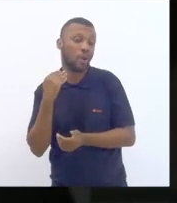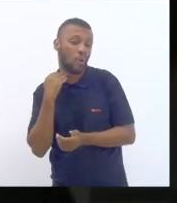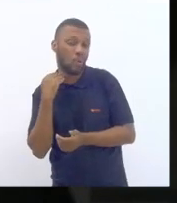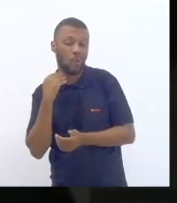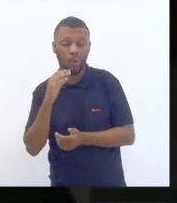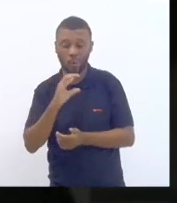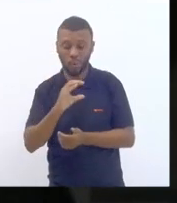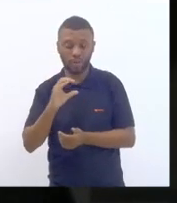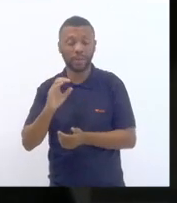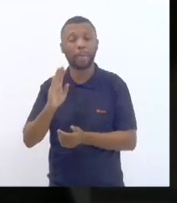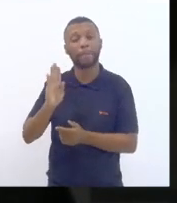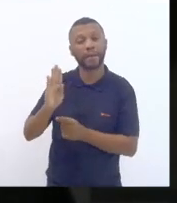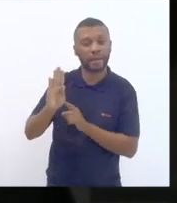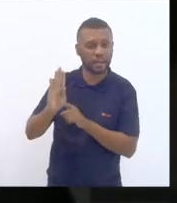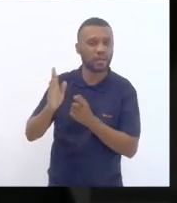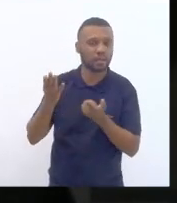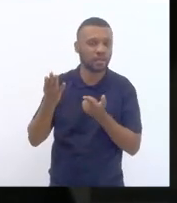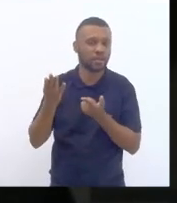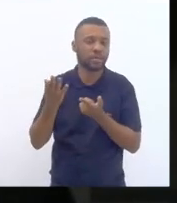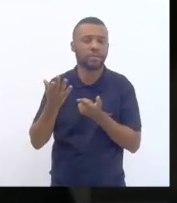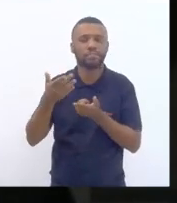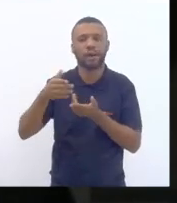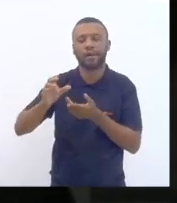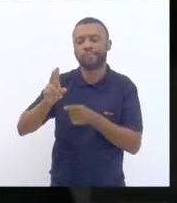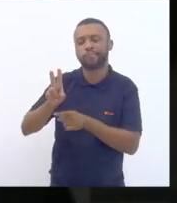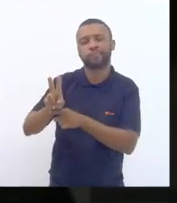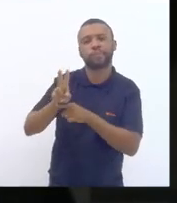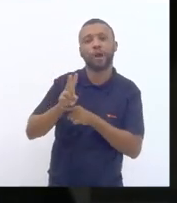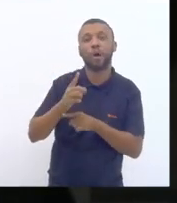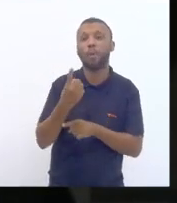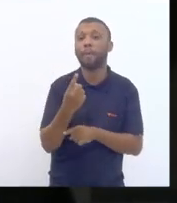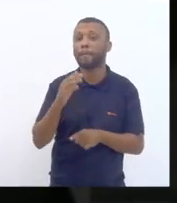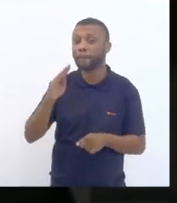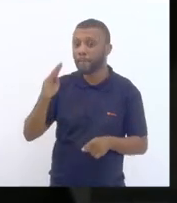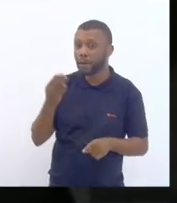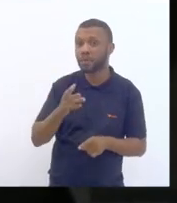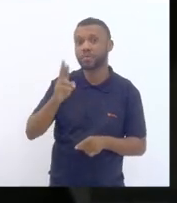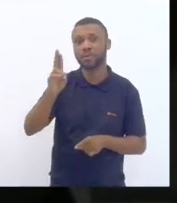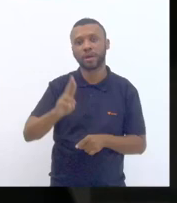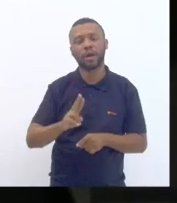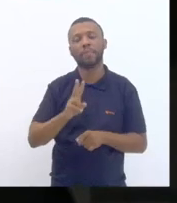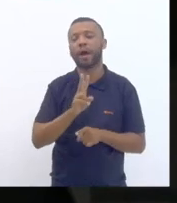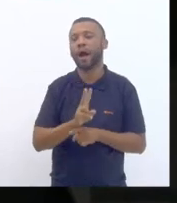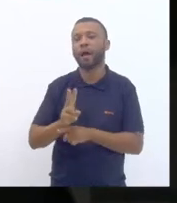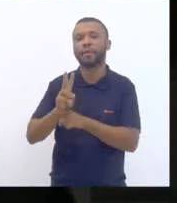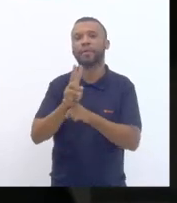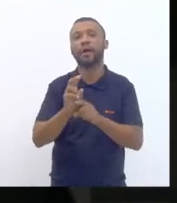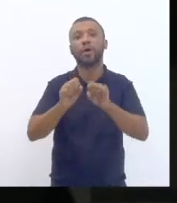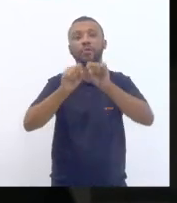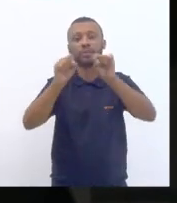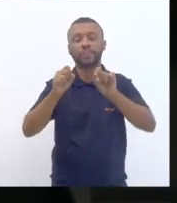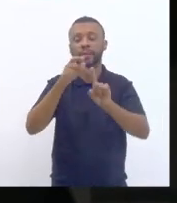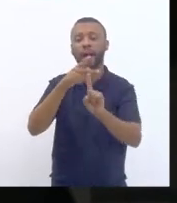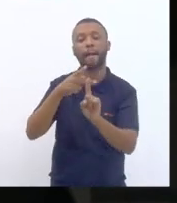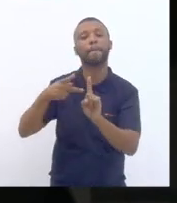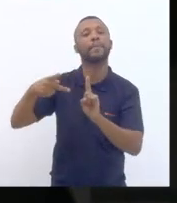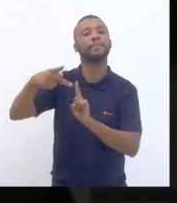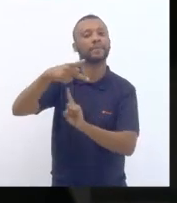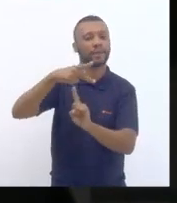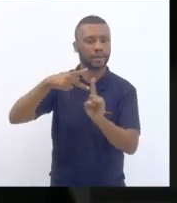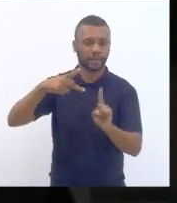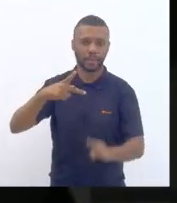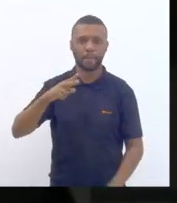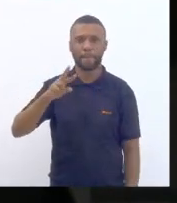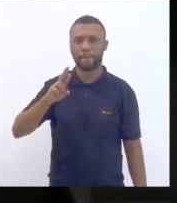salvei hoje memória época um bilhão de reais para atender os sistemas previdenciários a